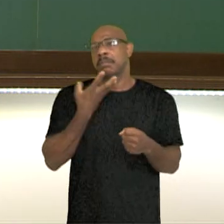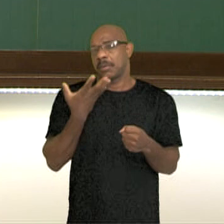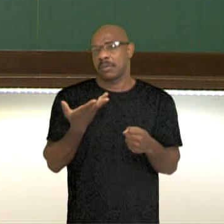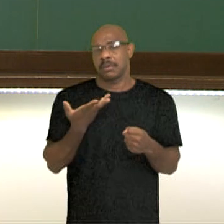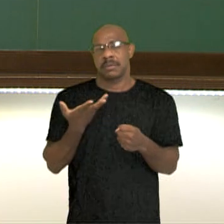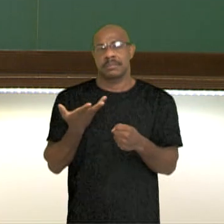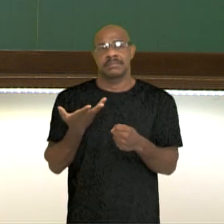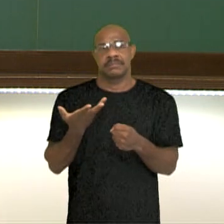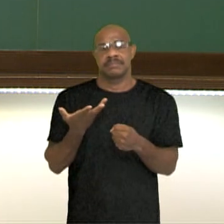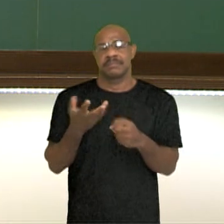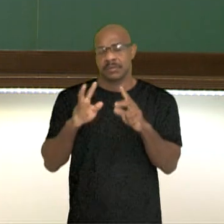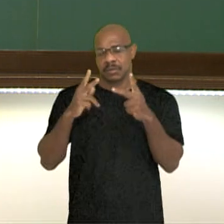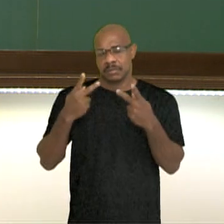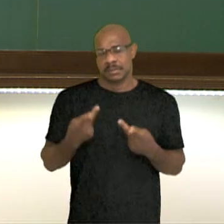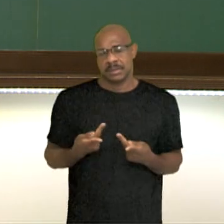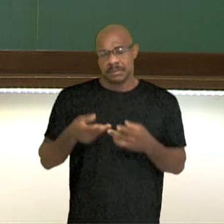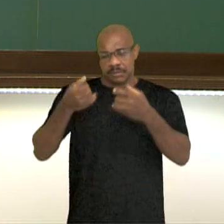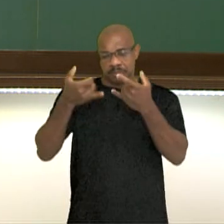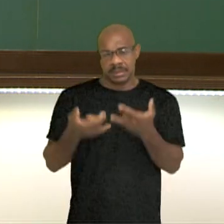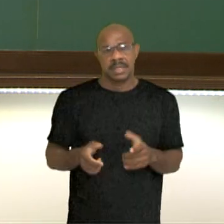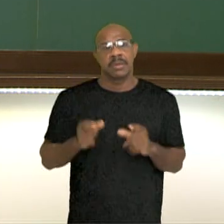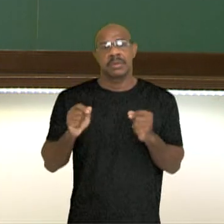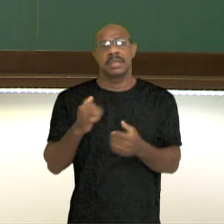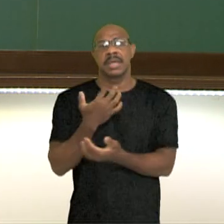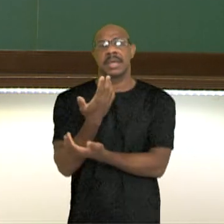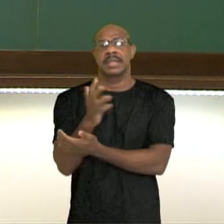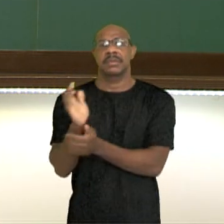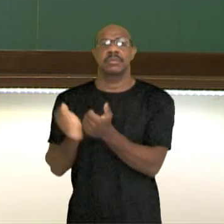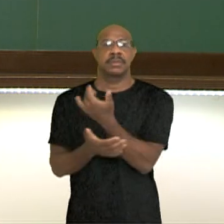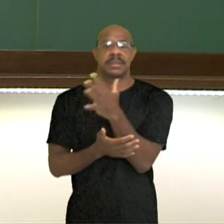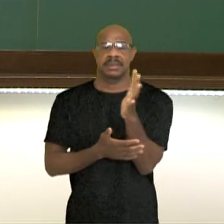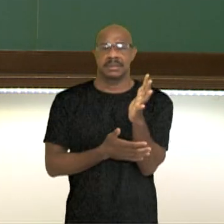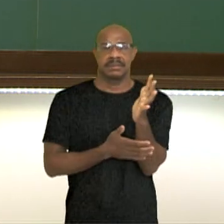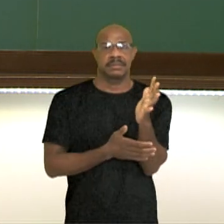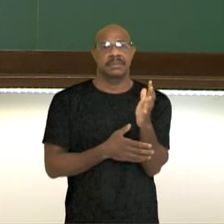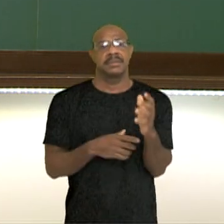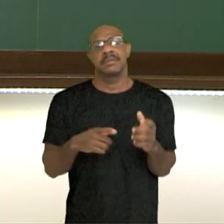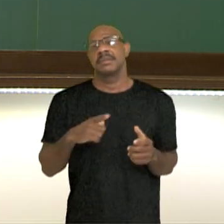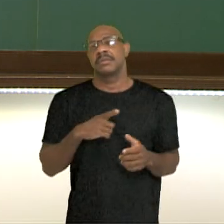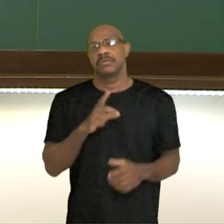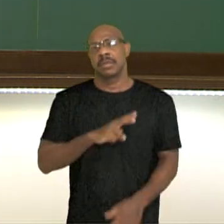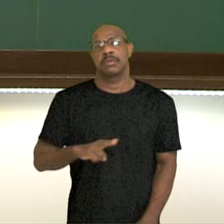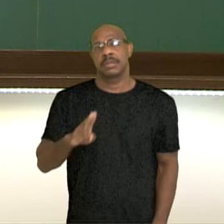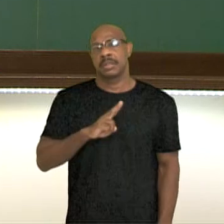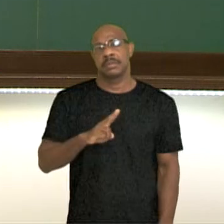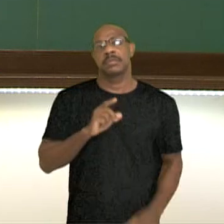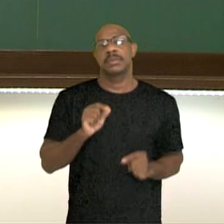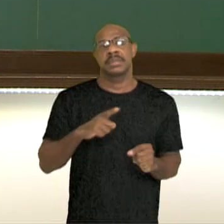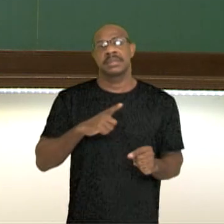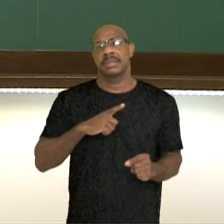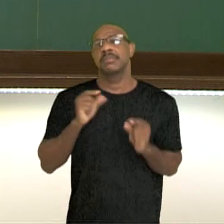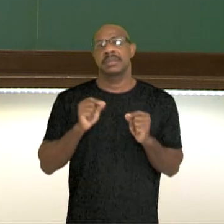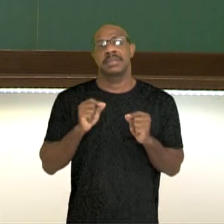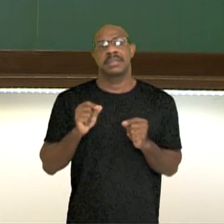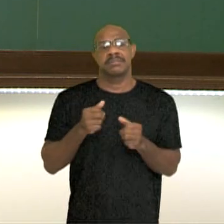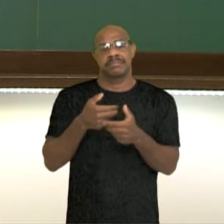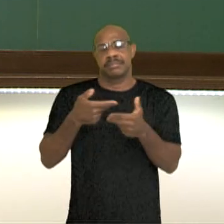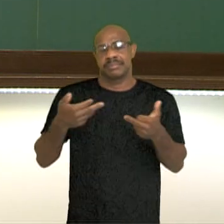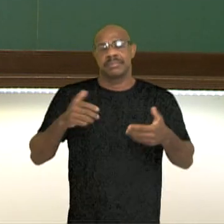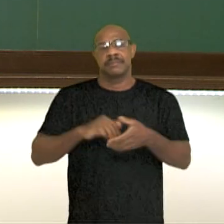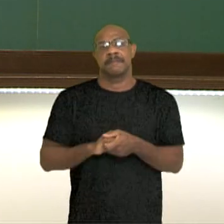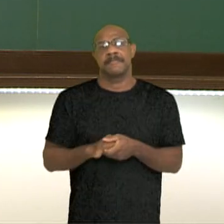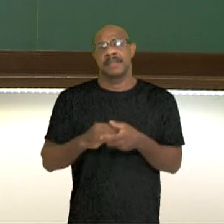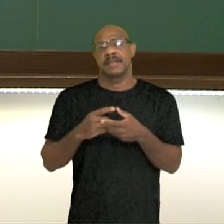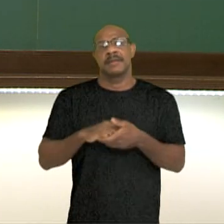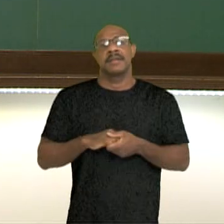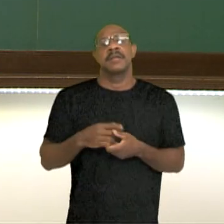assim humana para descrever a natureza. Nós usamos o que nós temos de recurso, a nossa linguagem. Os átomos